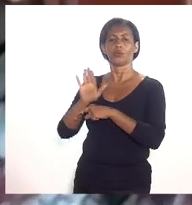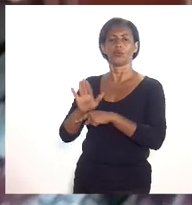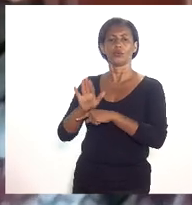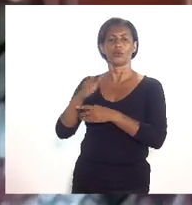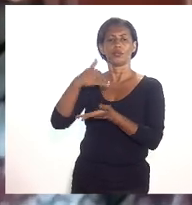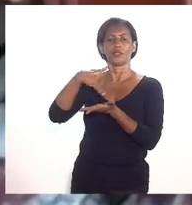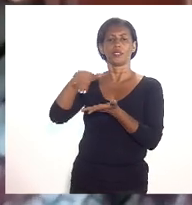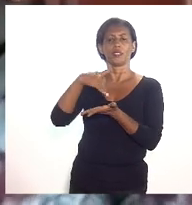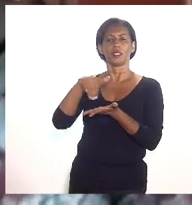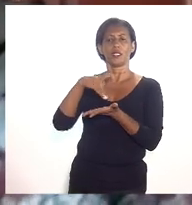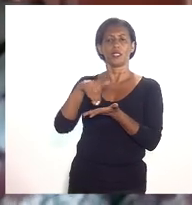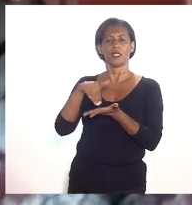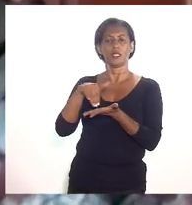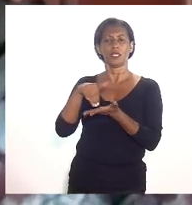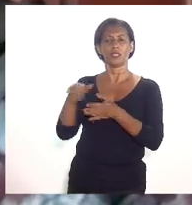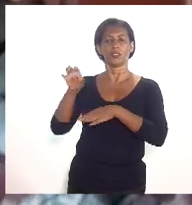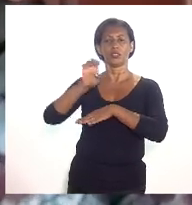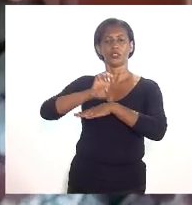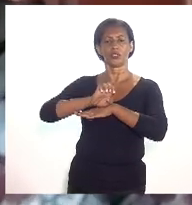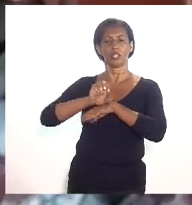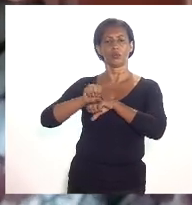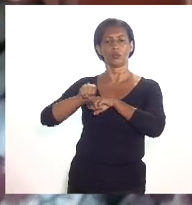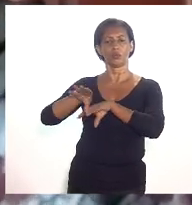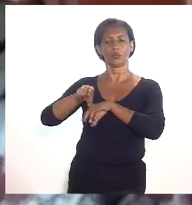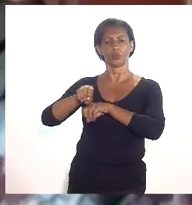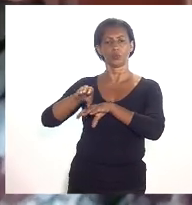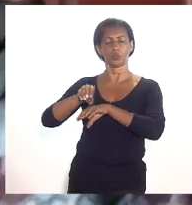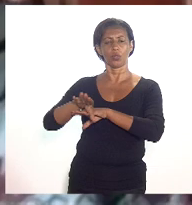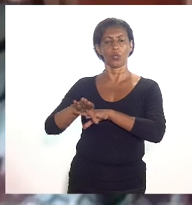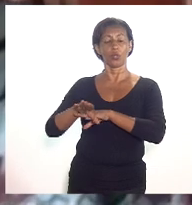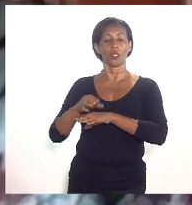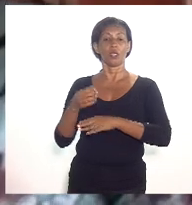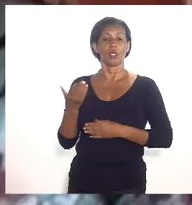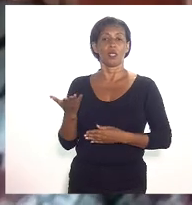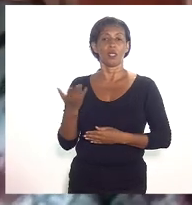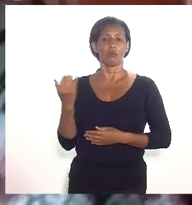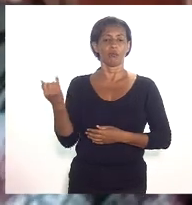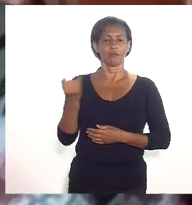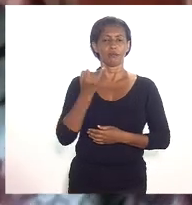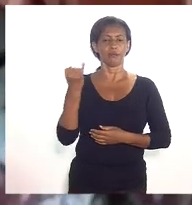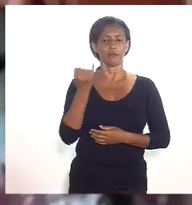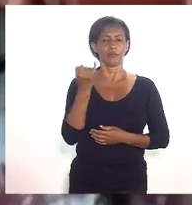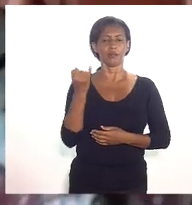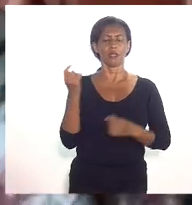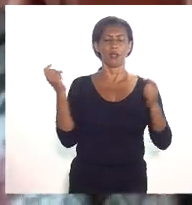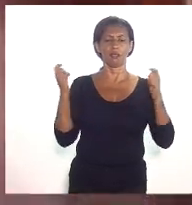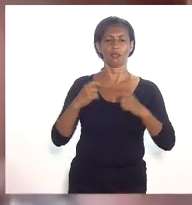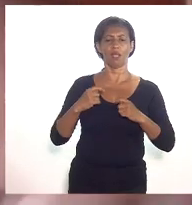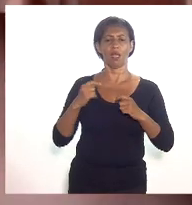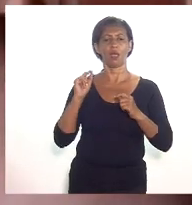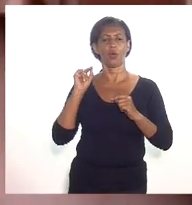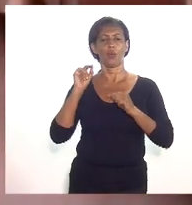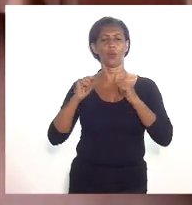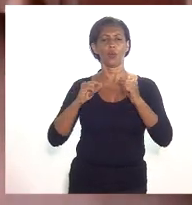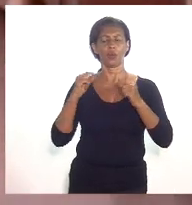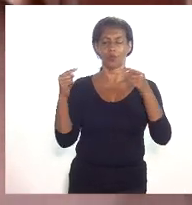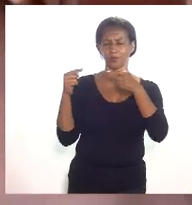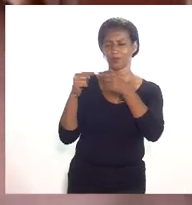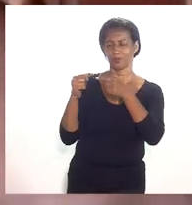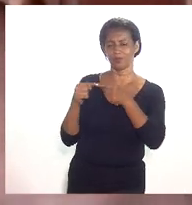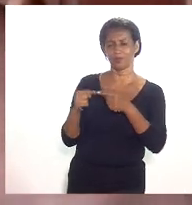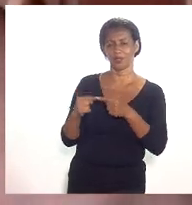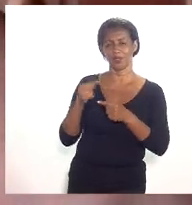de Educação. Então, é fundamental que a gente possa tentar em um acordo de rever a